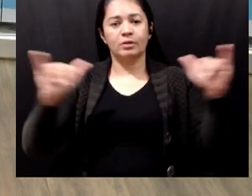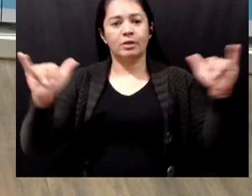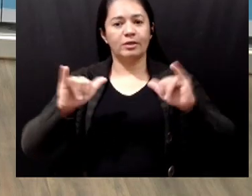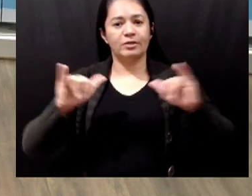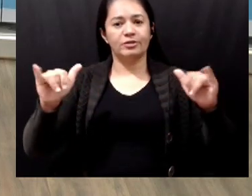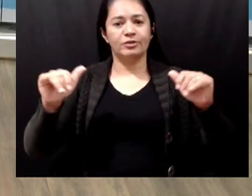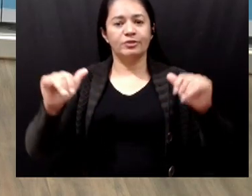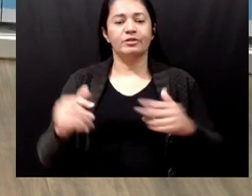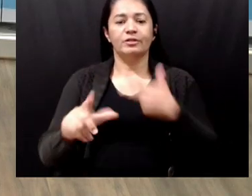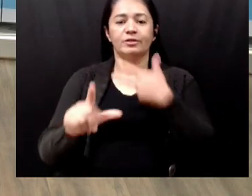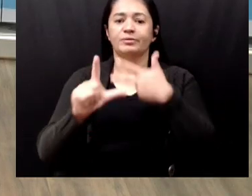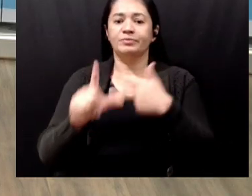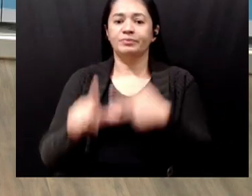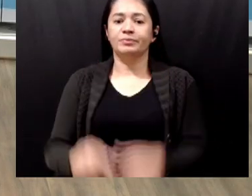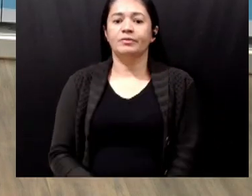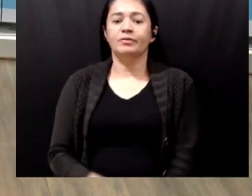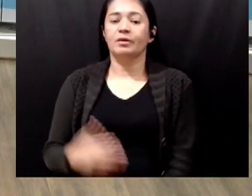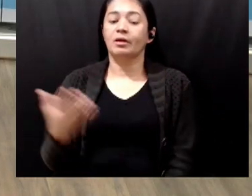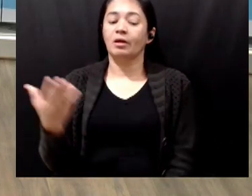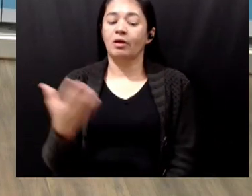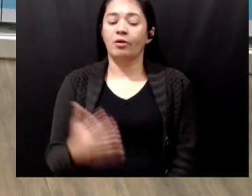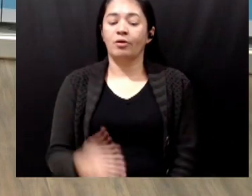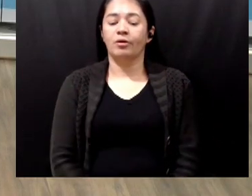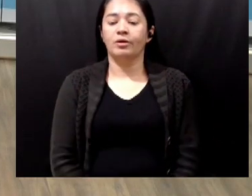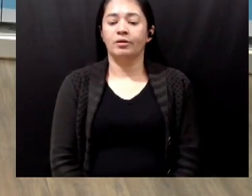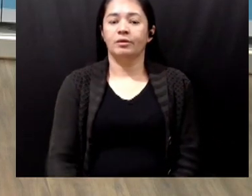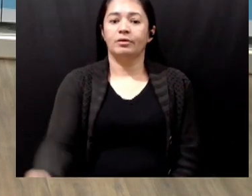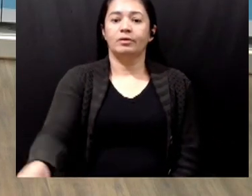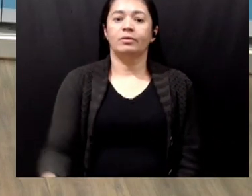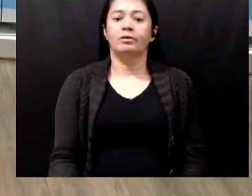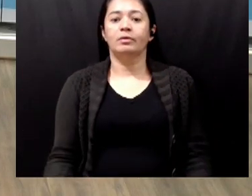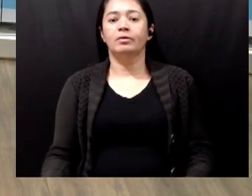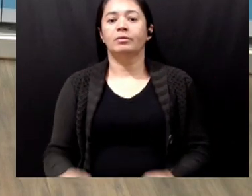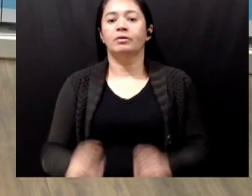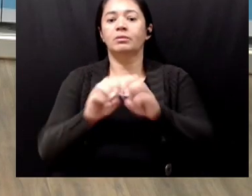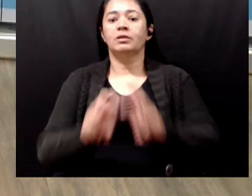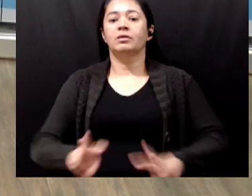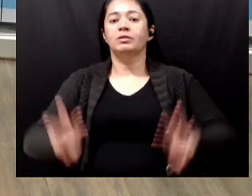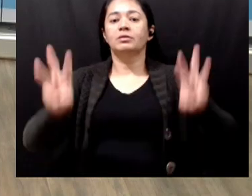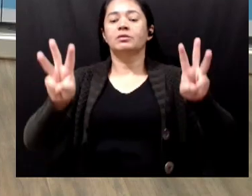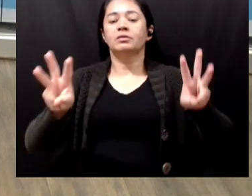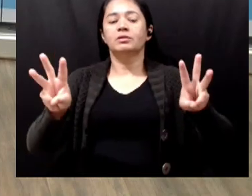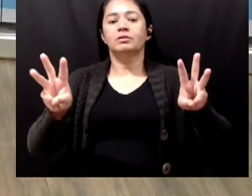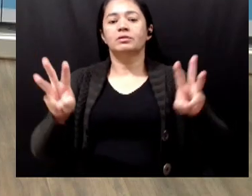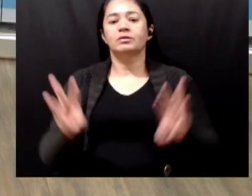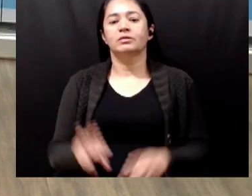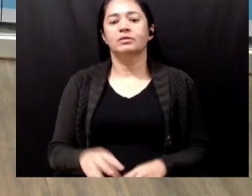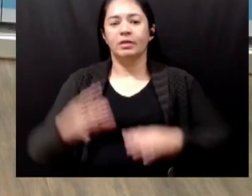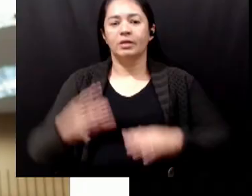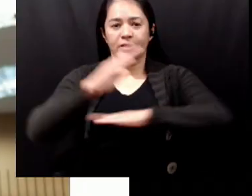nós vamos agora aqui para o site da Câmara Municipal de Campinas, no